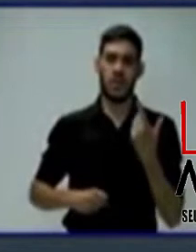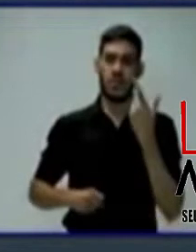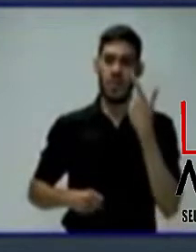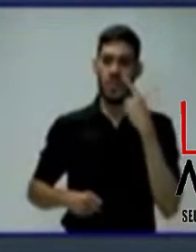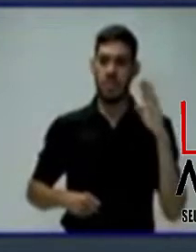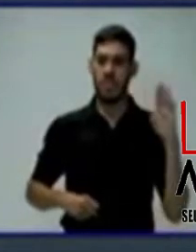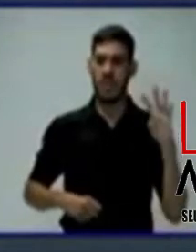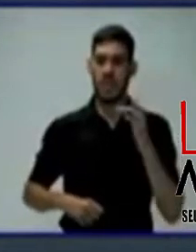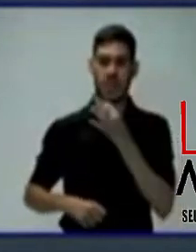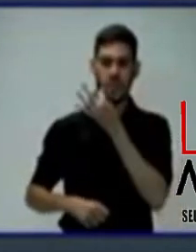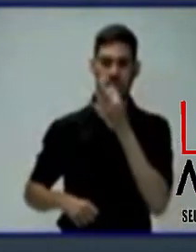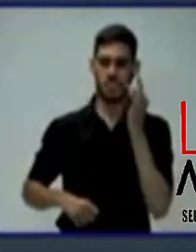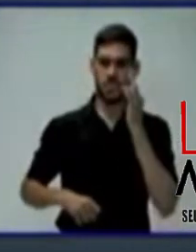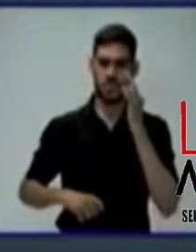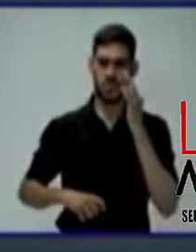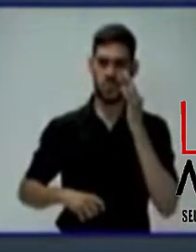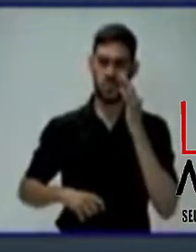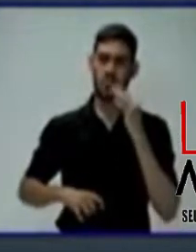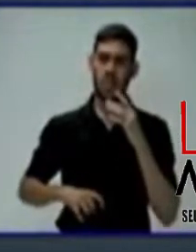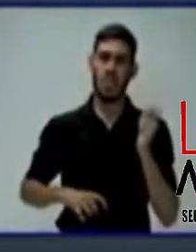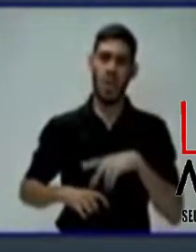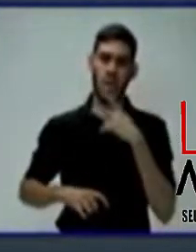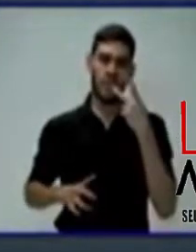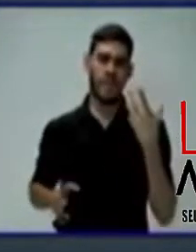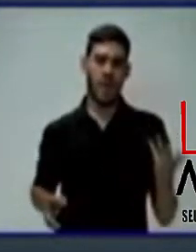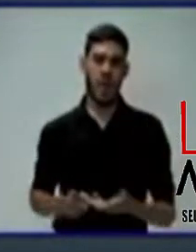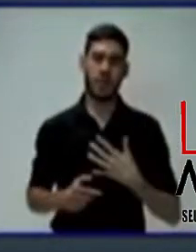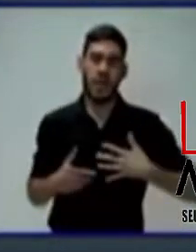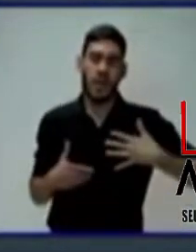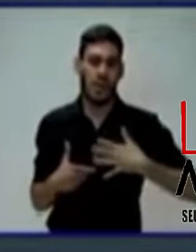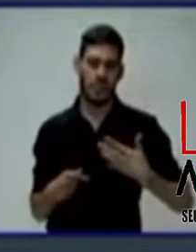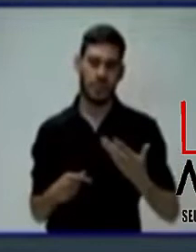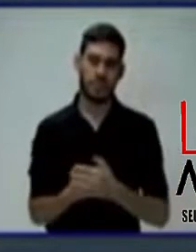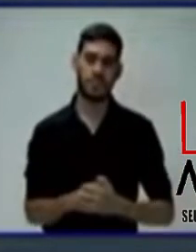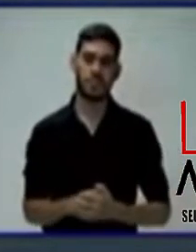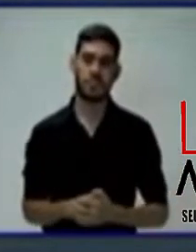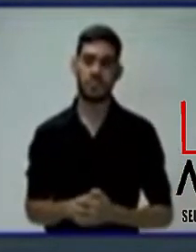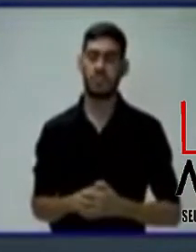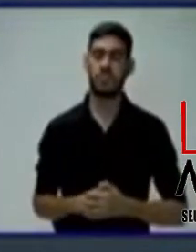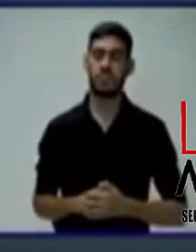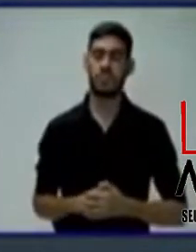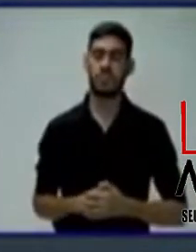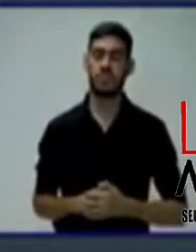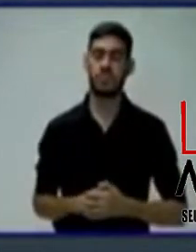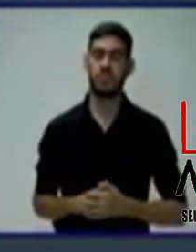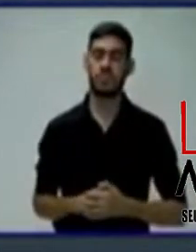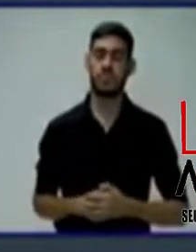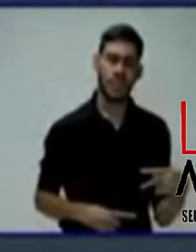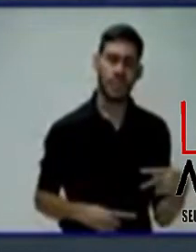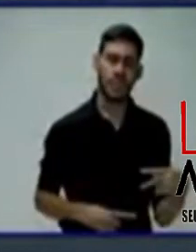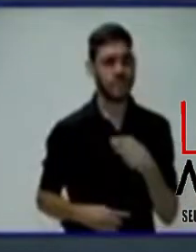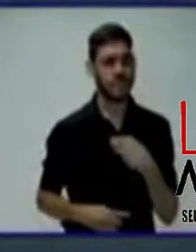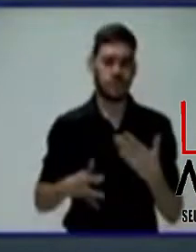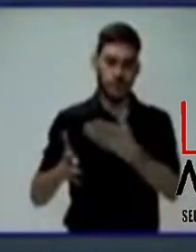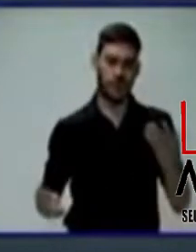ministro Tarcísio Vieira de Carvalho Neto. Ouço Vossa Excelência com muito prazer. Senhor presidente, senhores ministros, um comentário muito